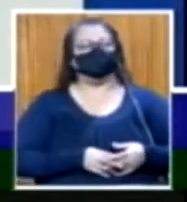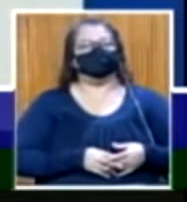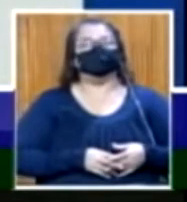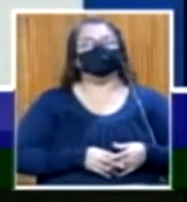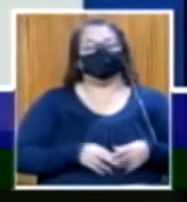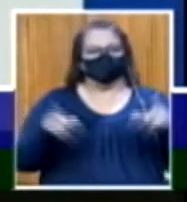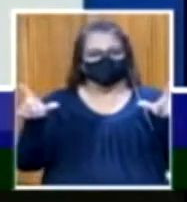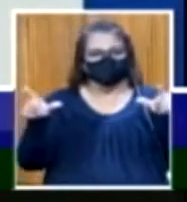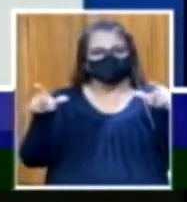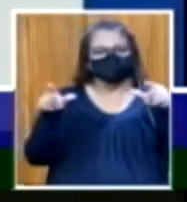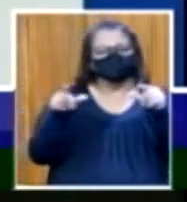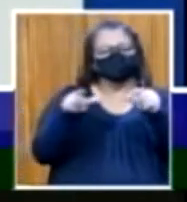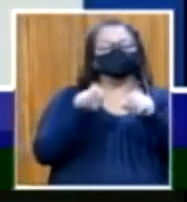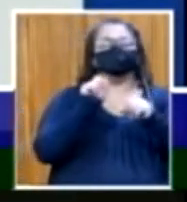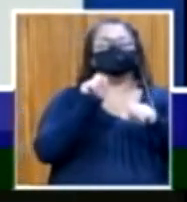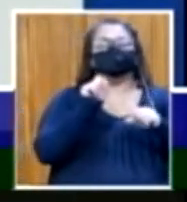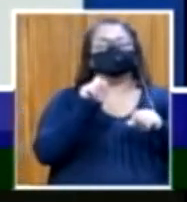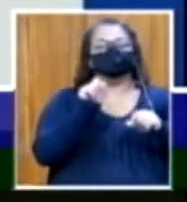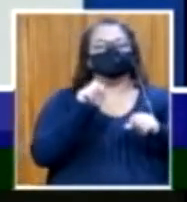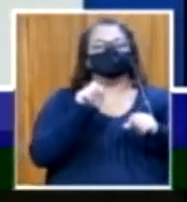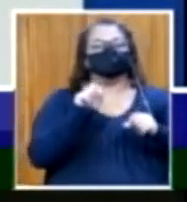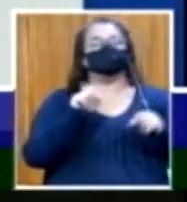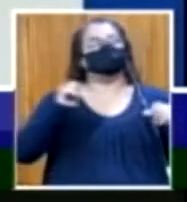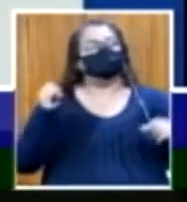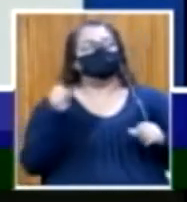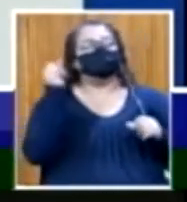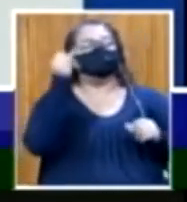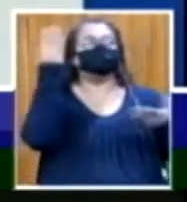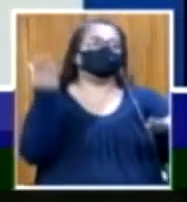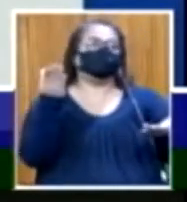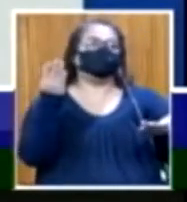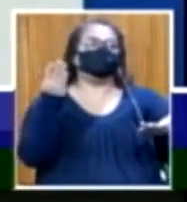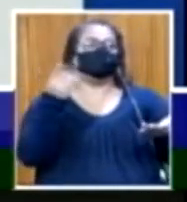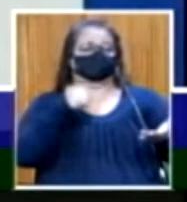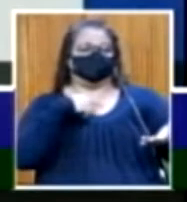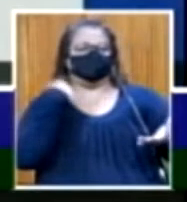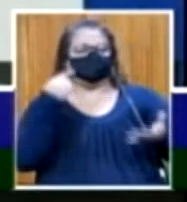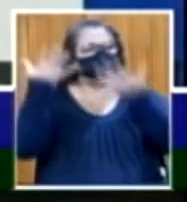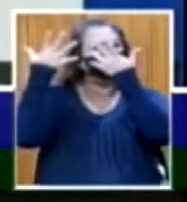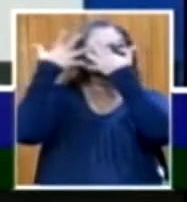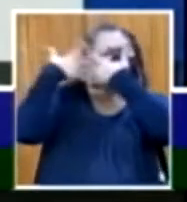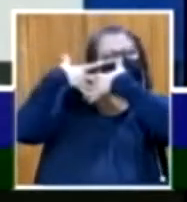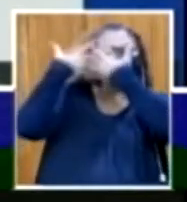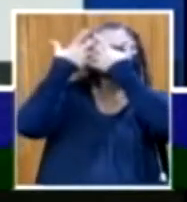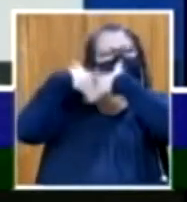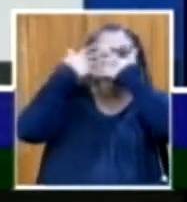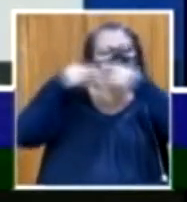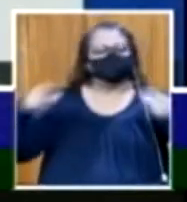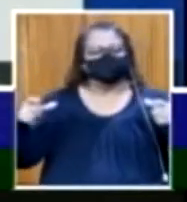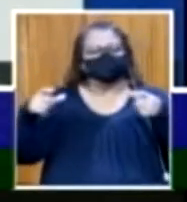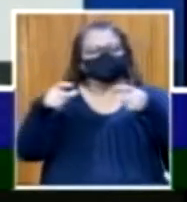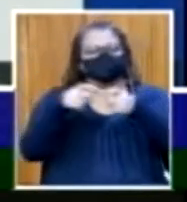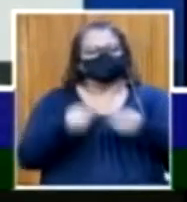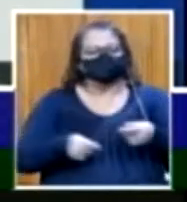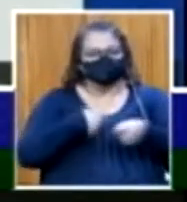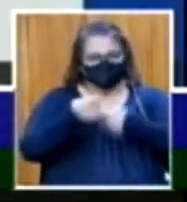A diminuição, esse ponto é imprescindível sobre a nossa reflexão. A diminuição do capital